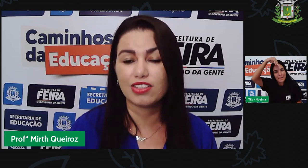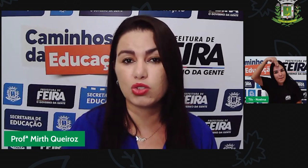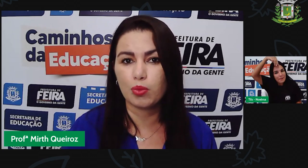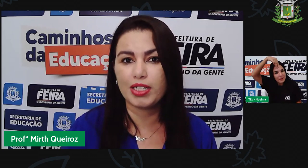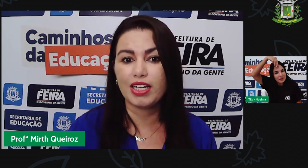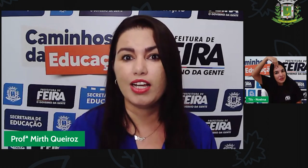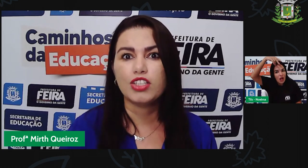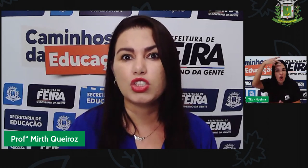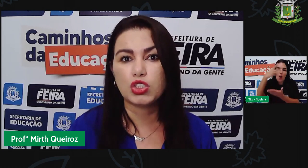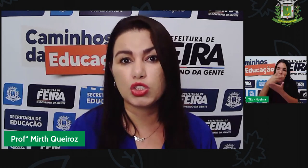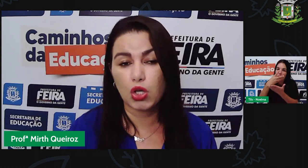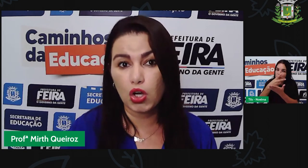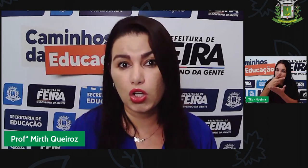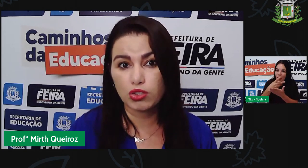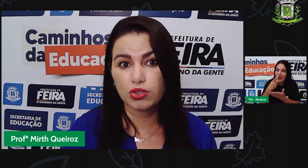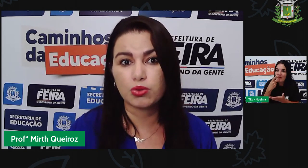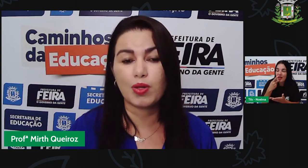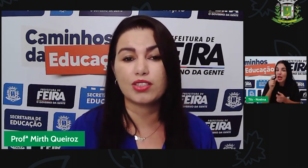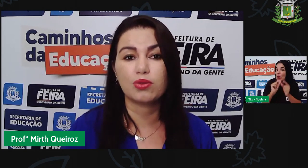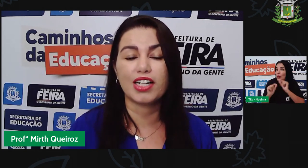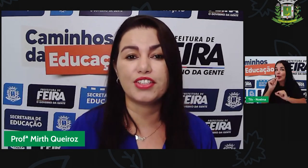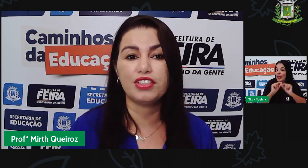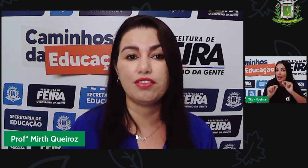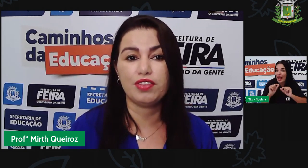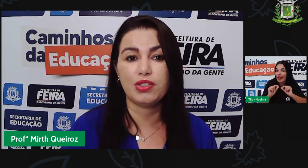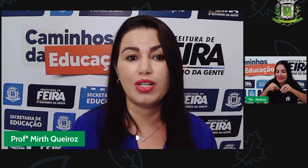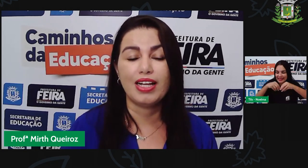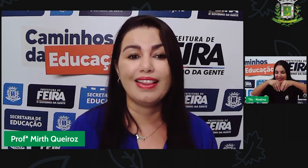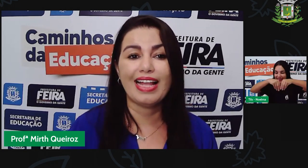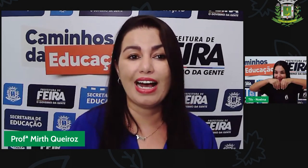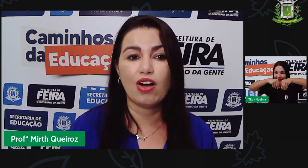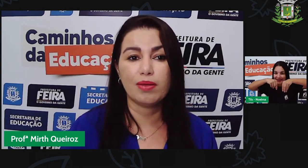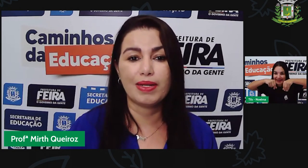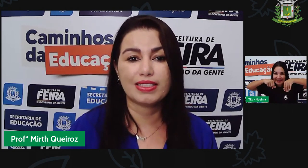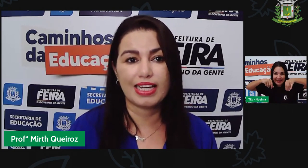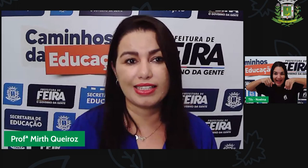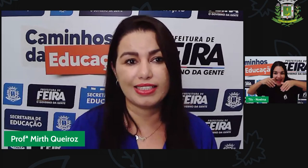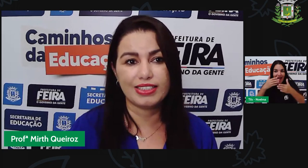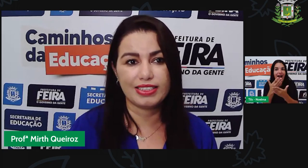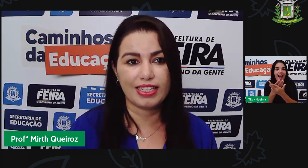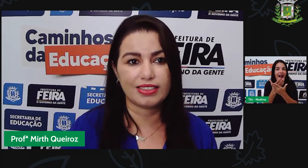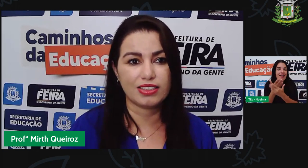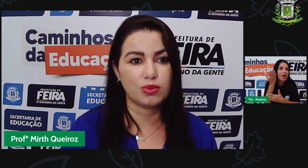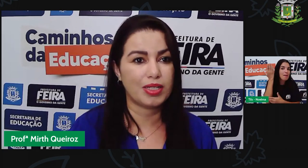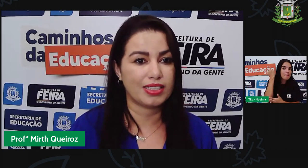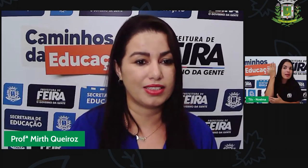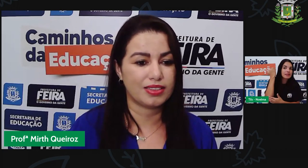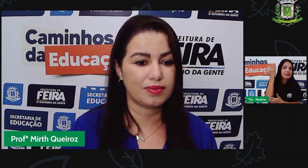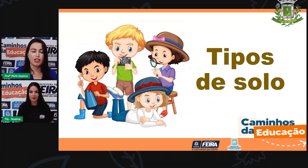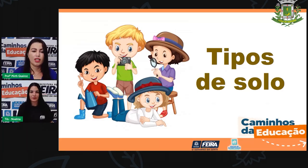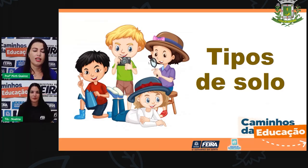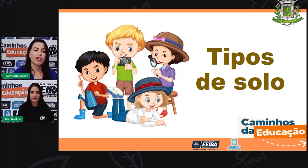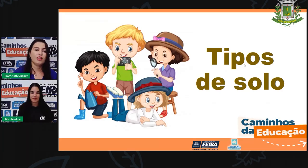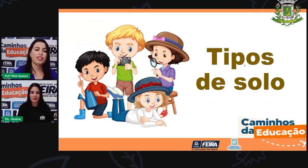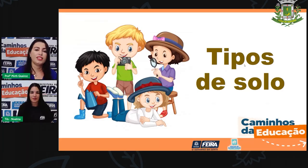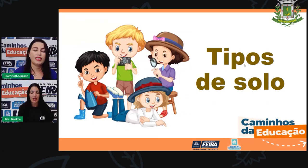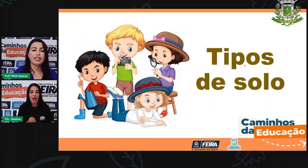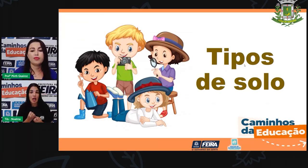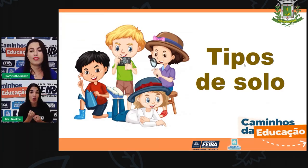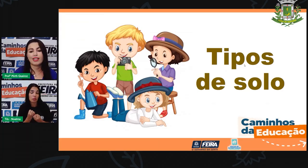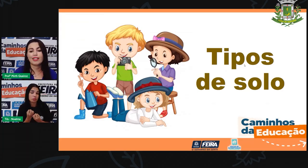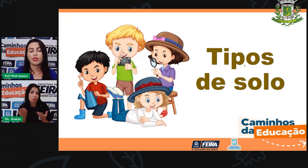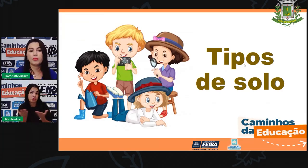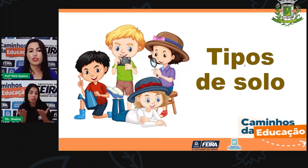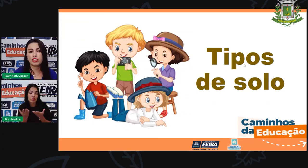falar sobre solos, um assunto que a gente viu na aula passada de Ciências Humanas. Nós